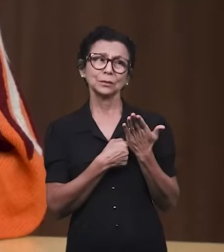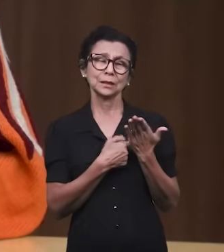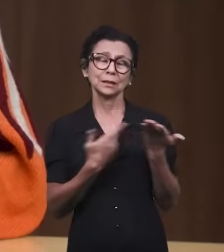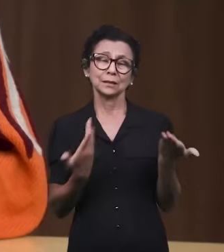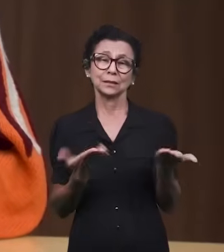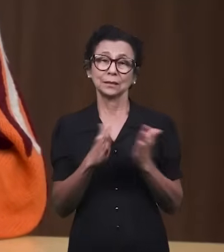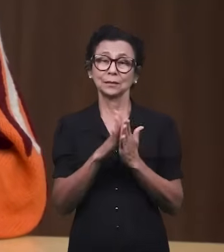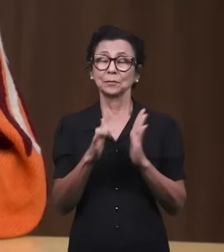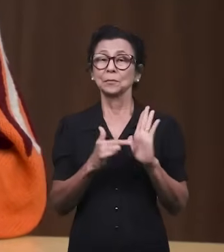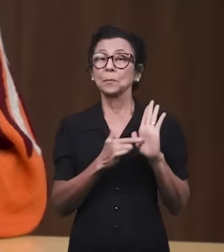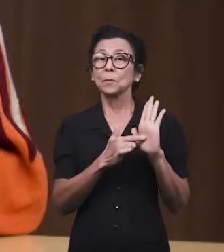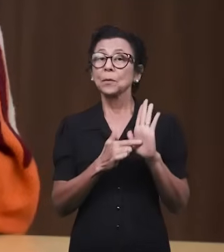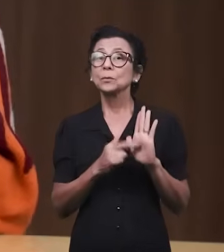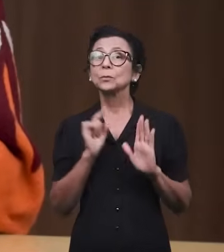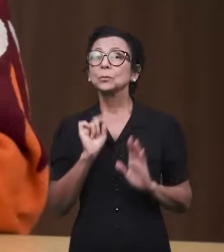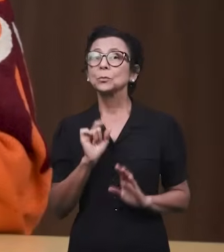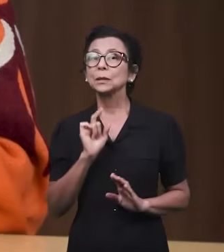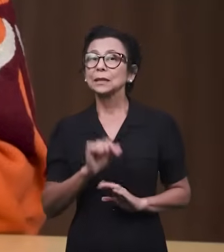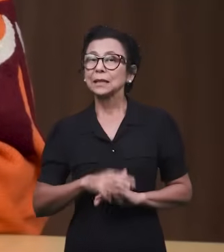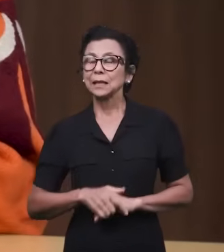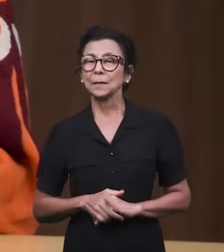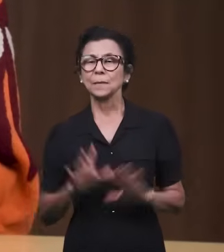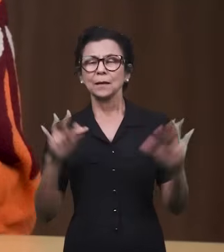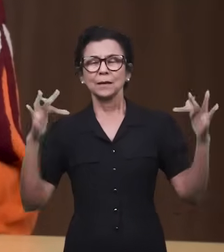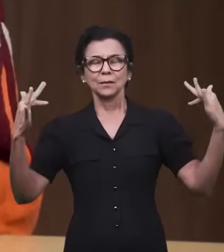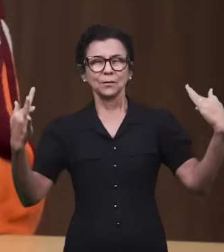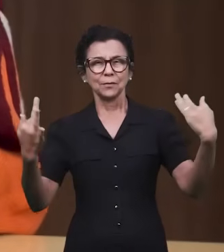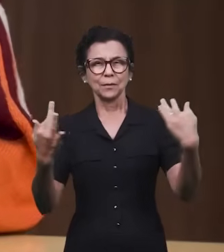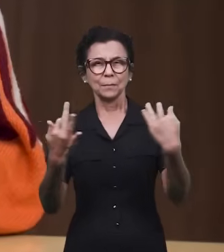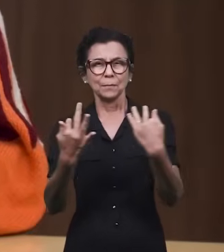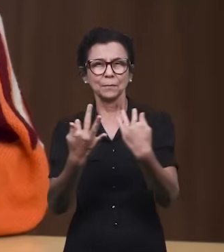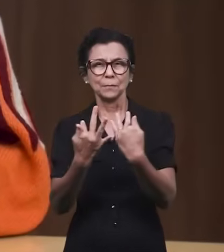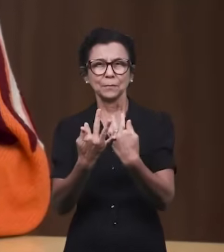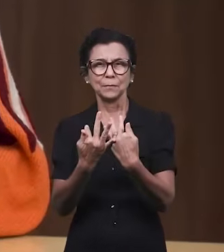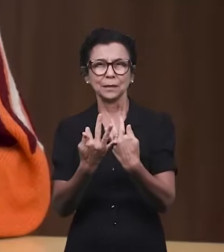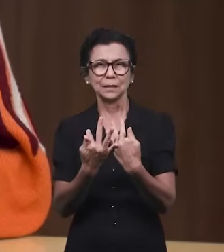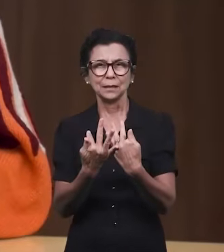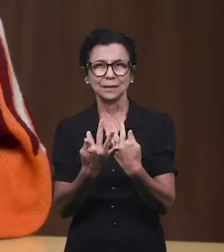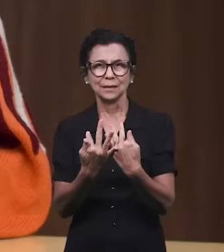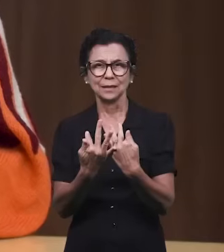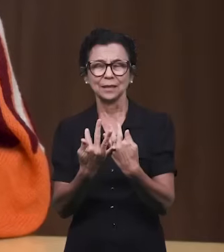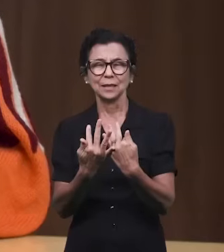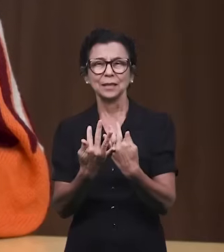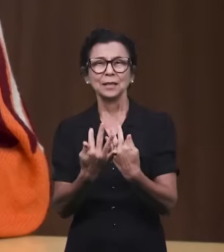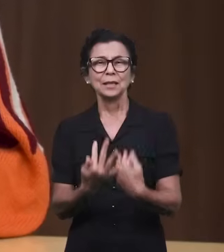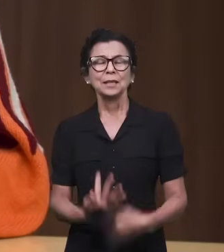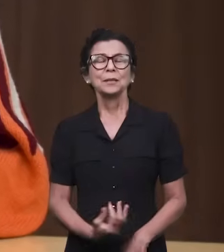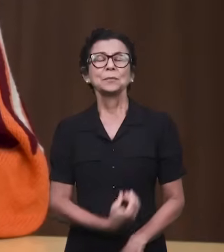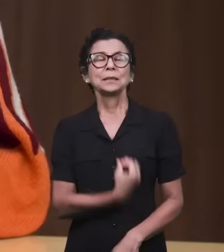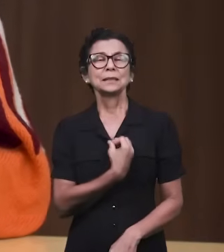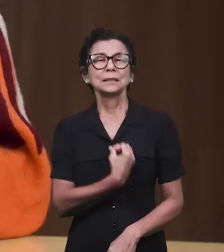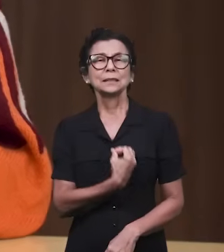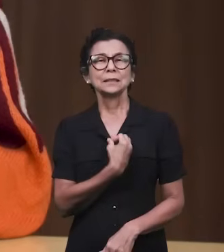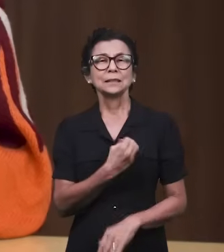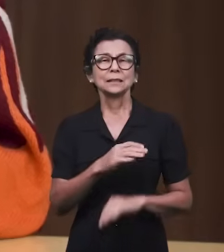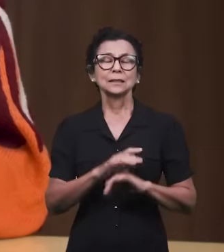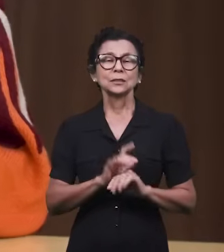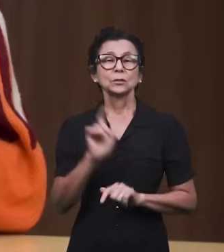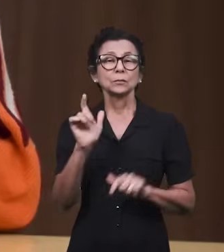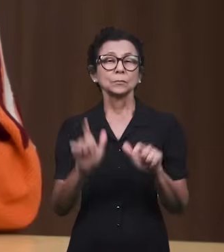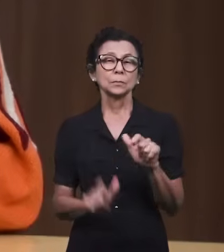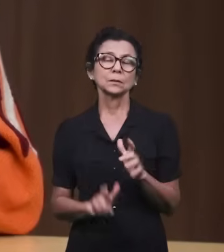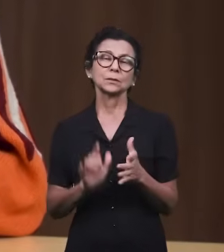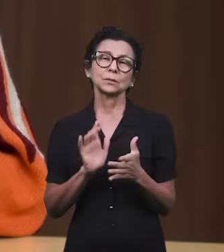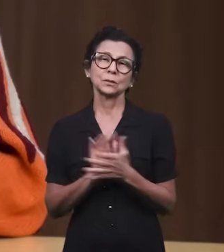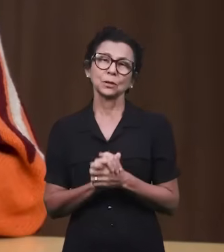palavra do Senhor nos lembra que a vida em família precisa de presença. Aquela presença que ouve, que orienta e